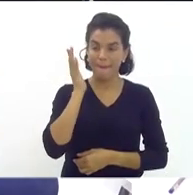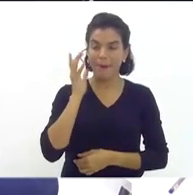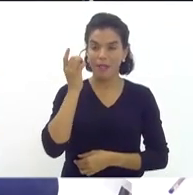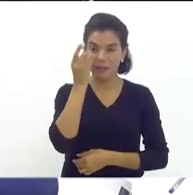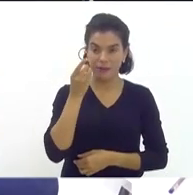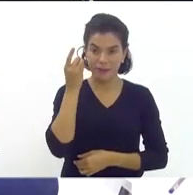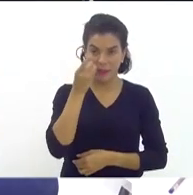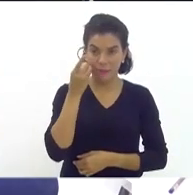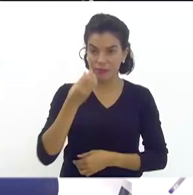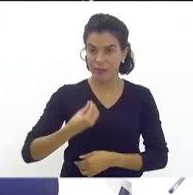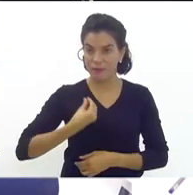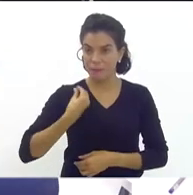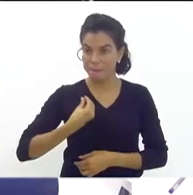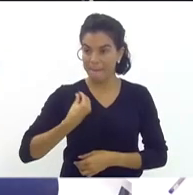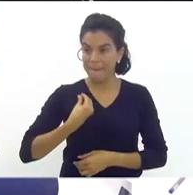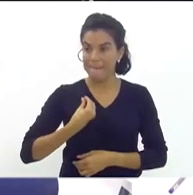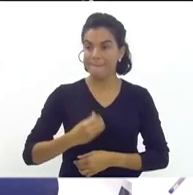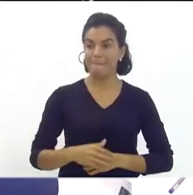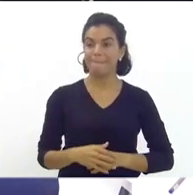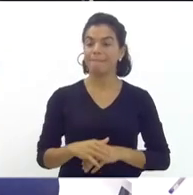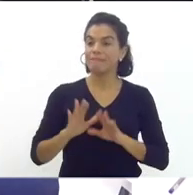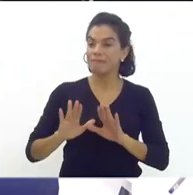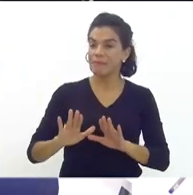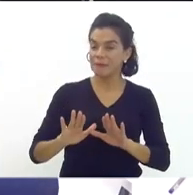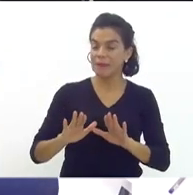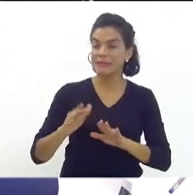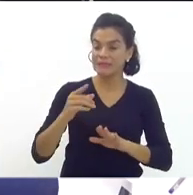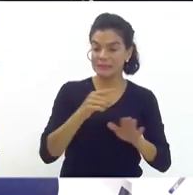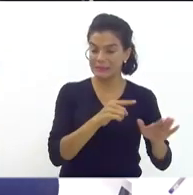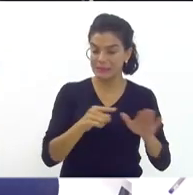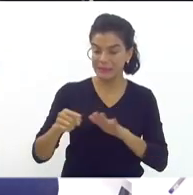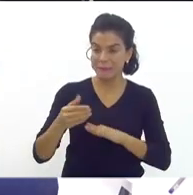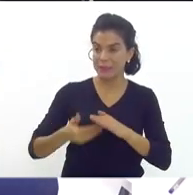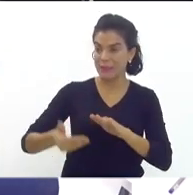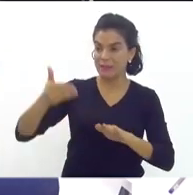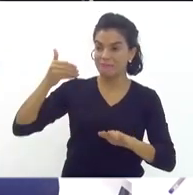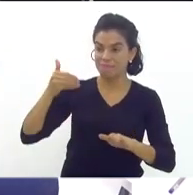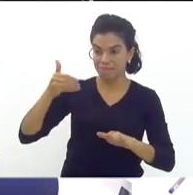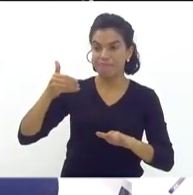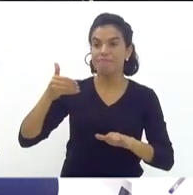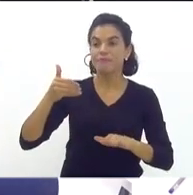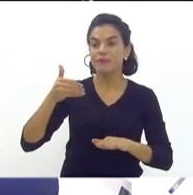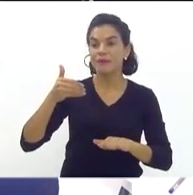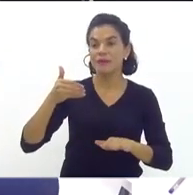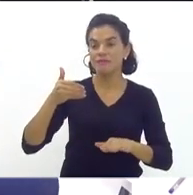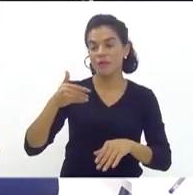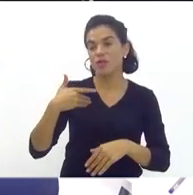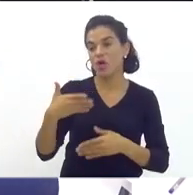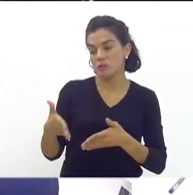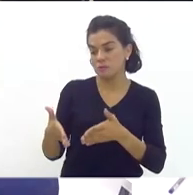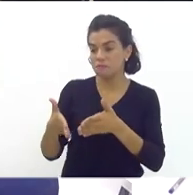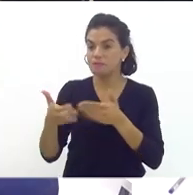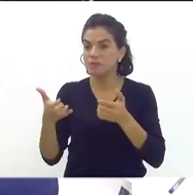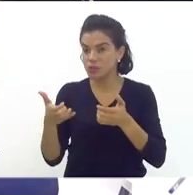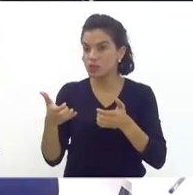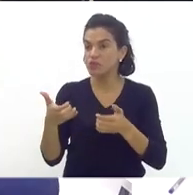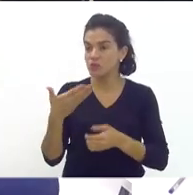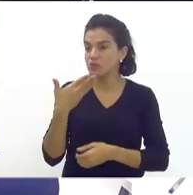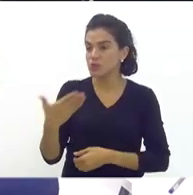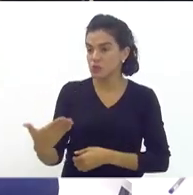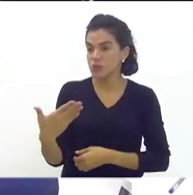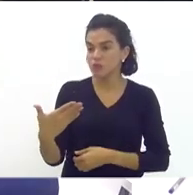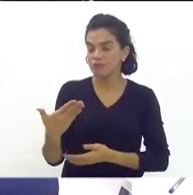é não sem antes nós é na semana passada nós enviamos um pedido já Vimos um pedido